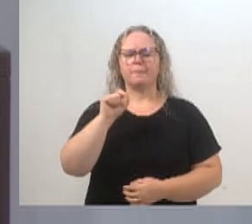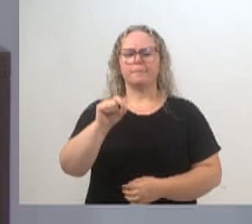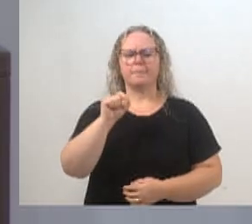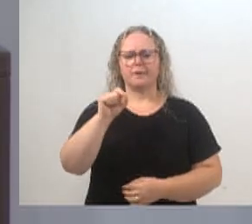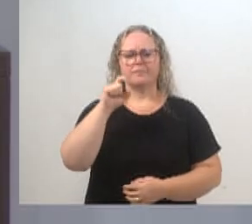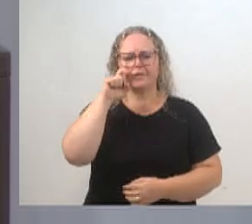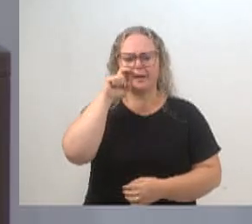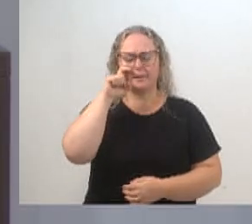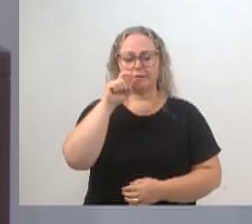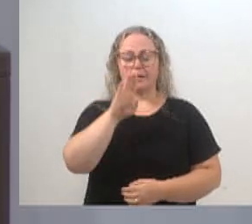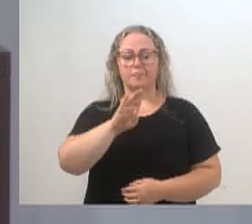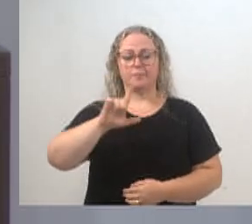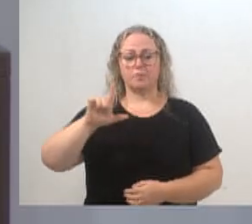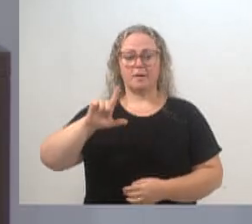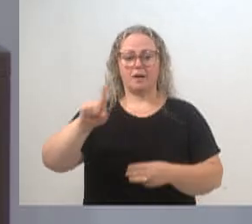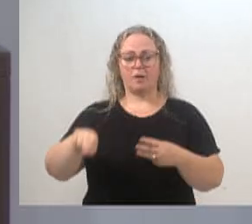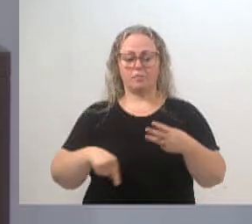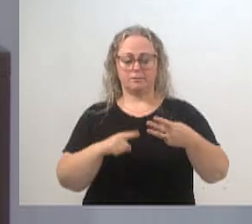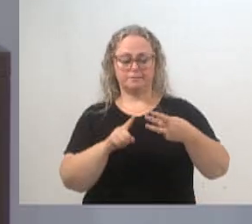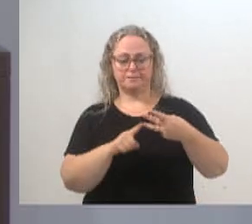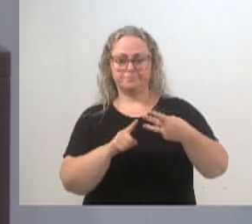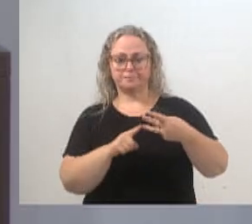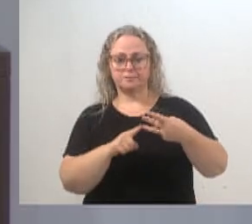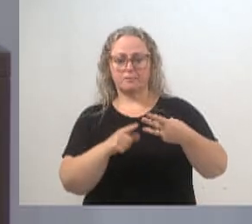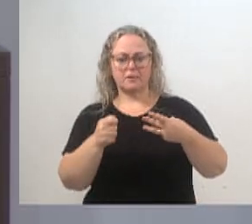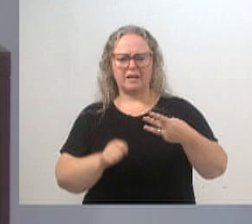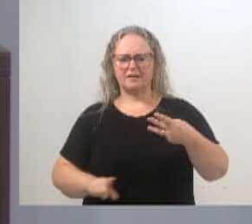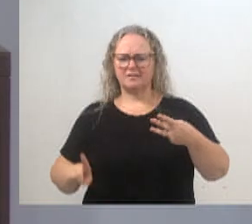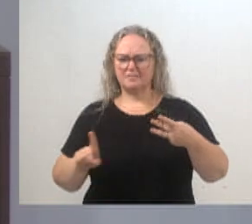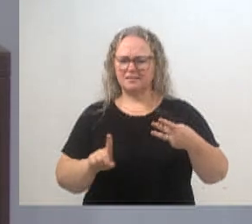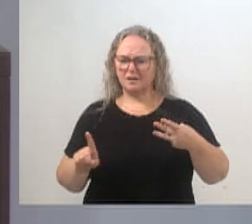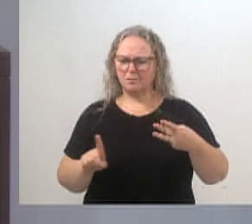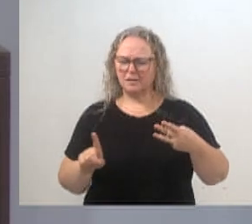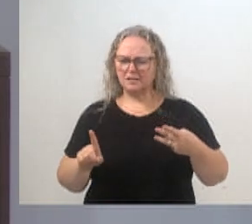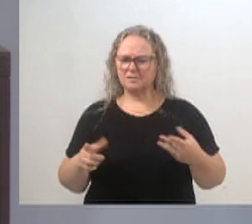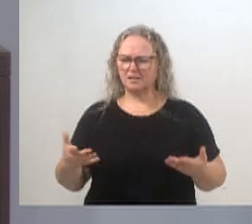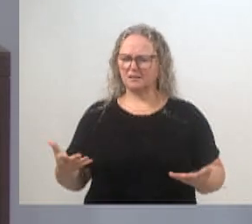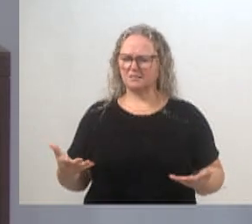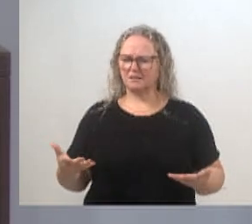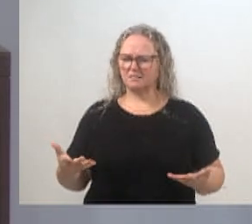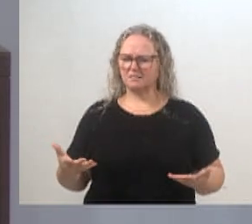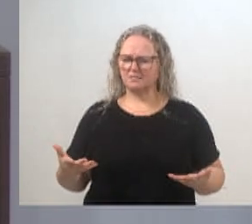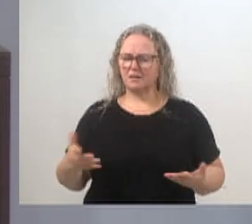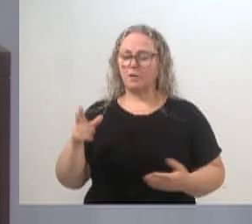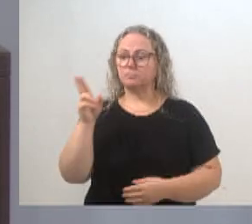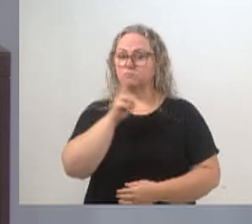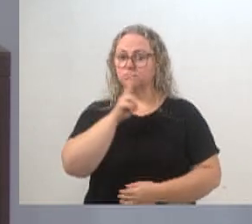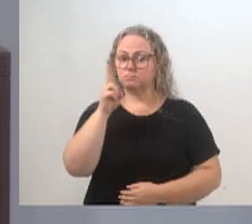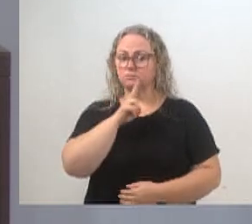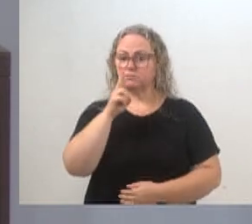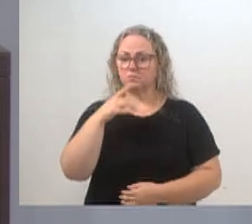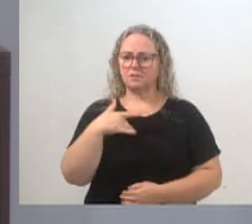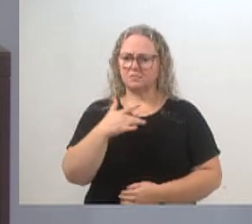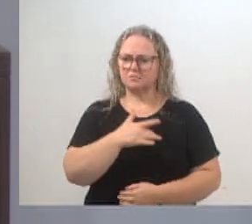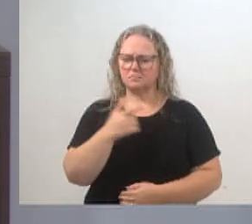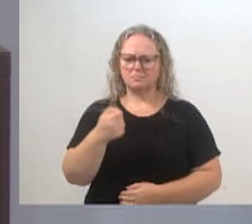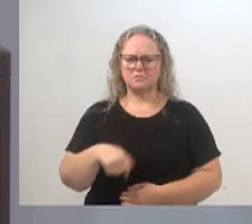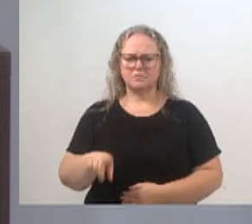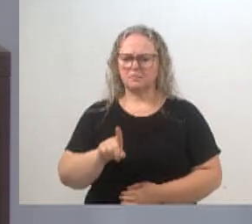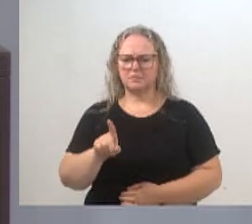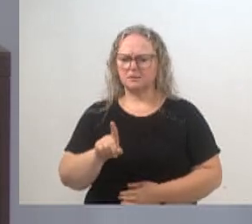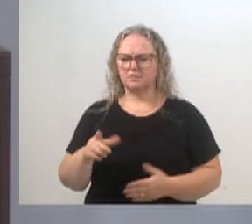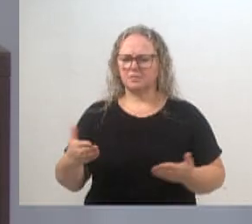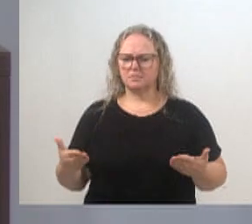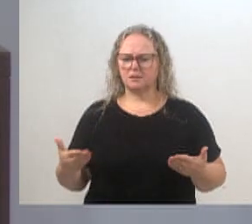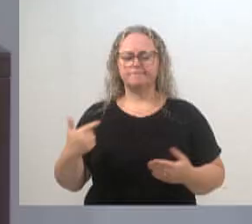Santa Catarina, que nós não precisamos de unidade de pronto atendimento. Porque eu lembro que lá em